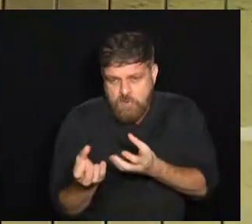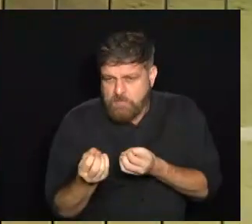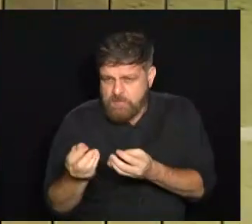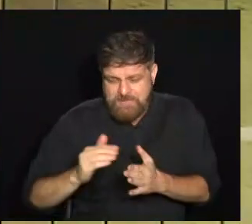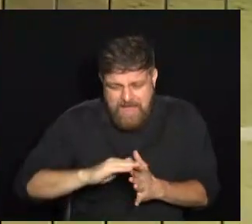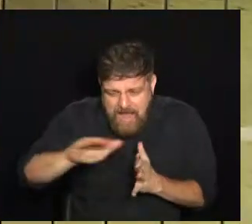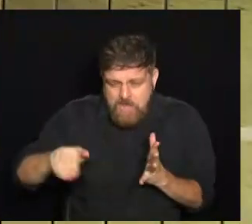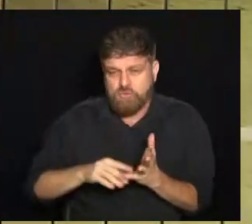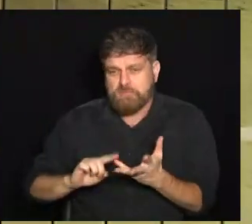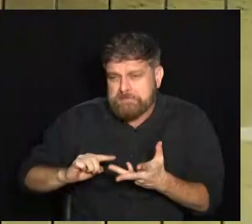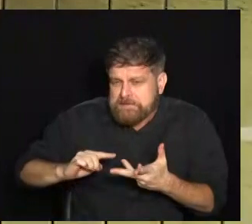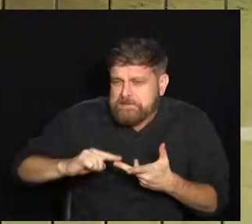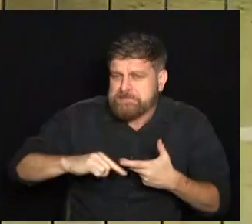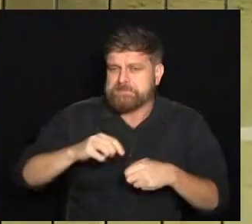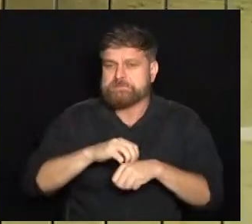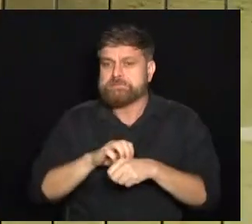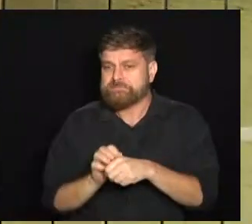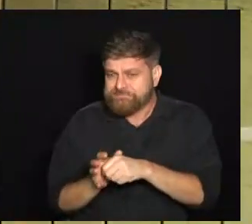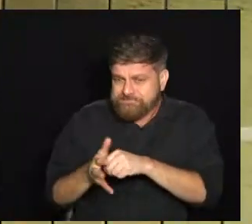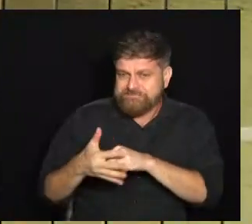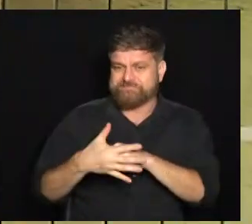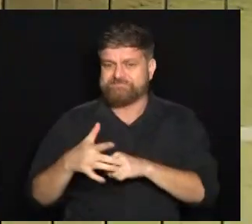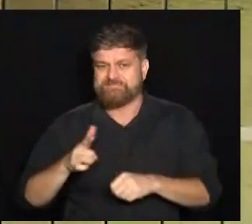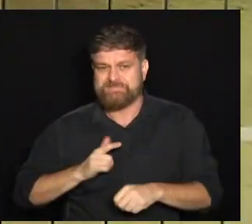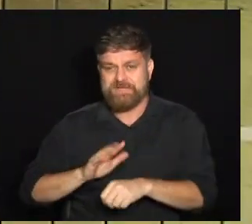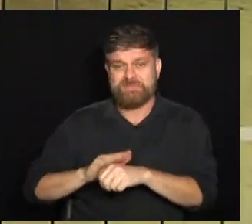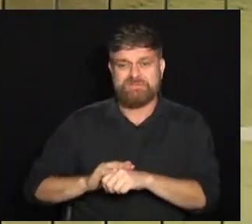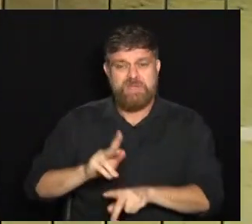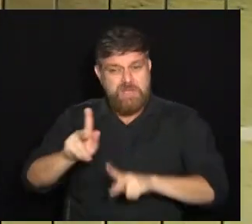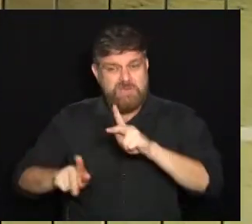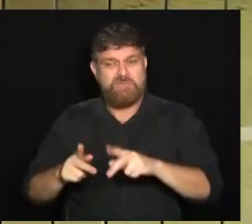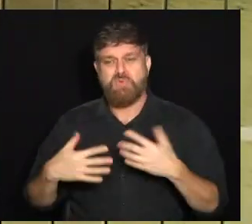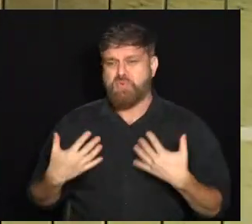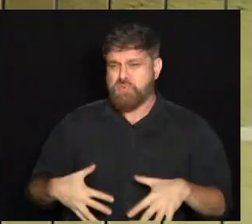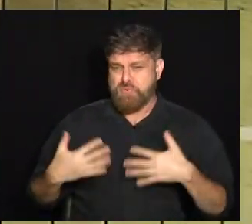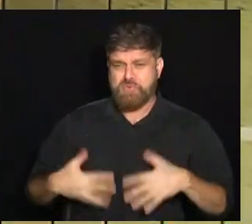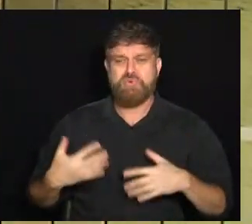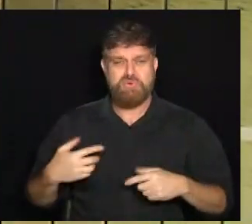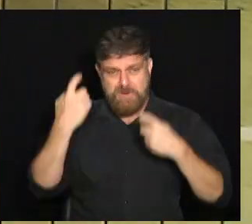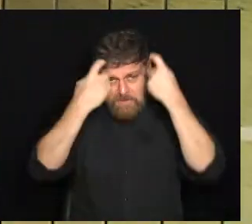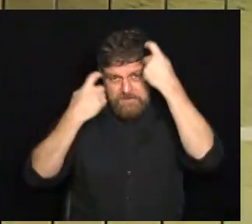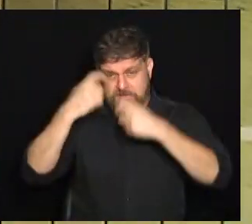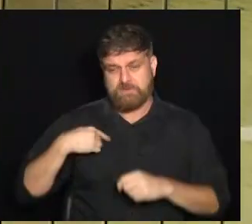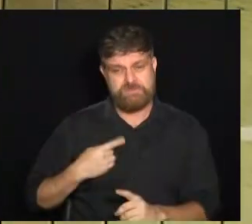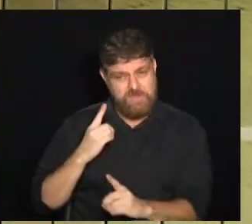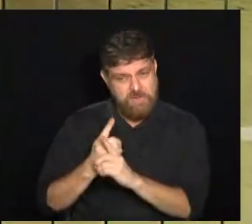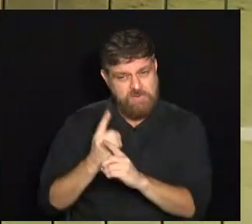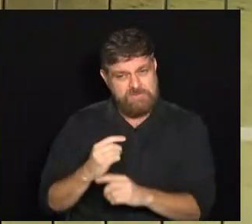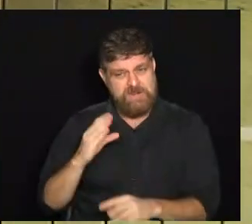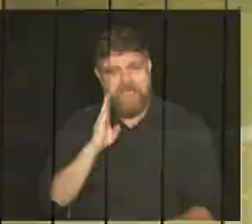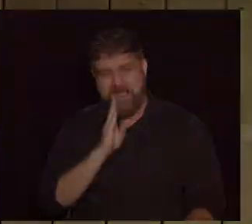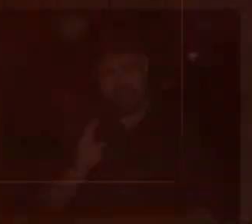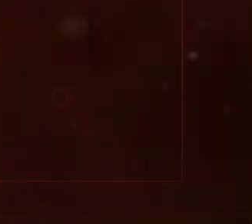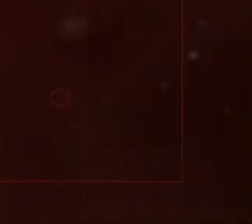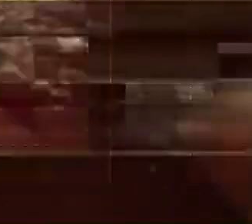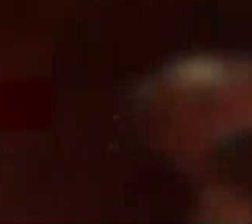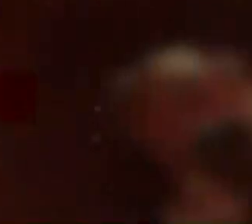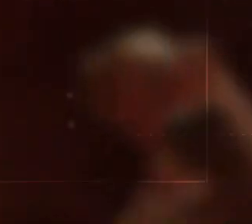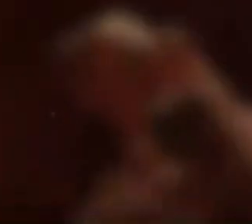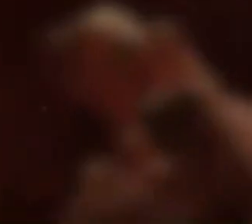tudo sobre essa doença que tem assustado e ameaçado tanta gente. Nosso encontro é daqui a pouco. Até lá.